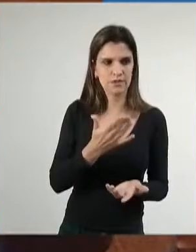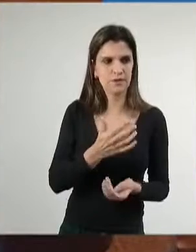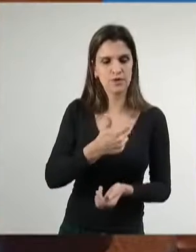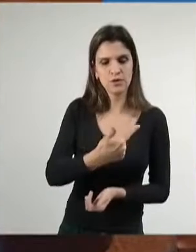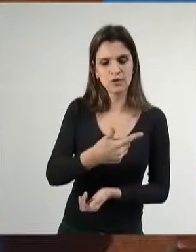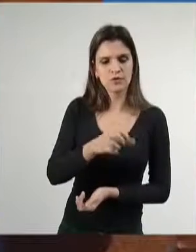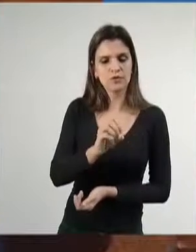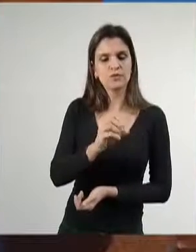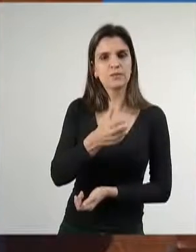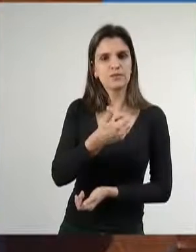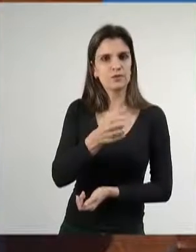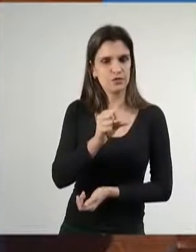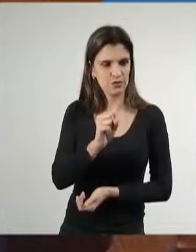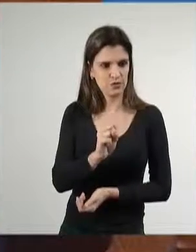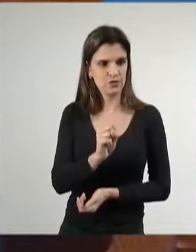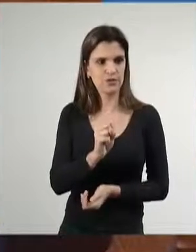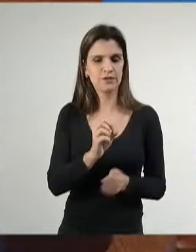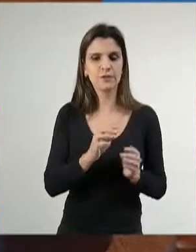cometeu nenhuma infração em